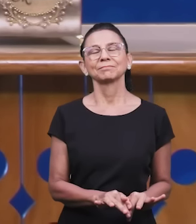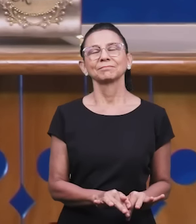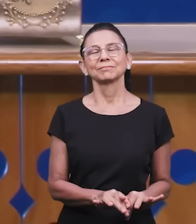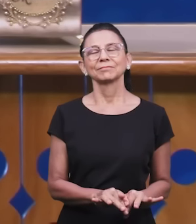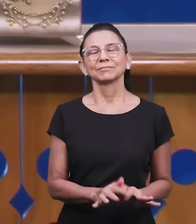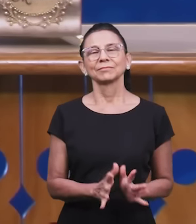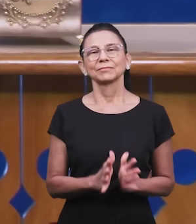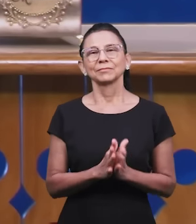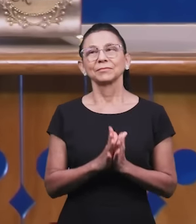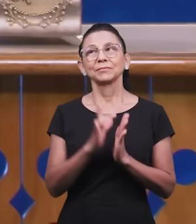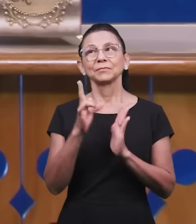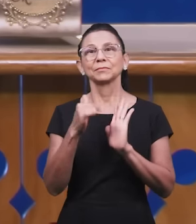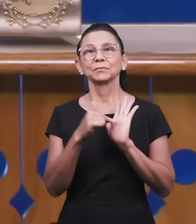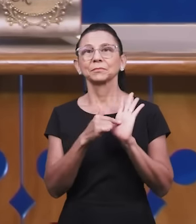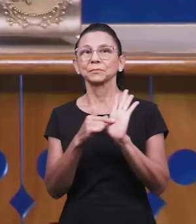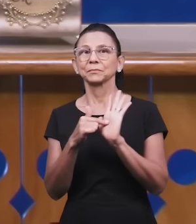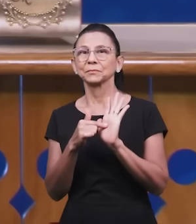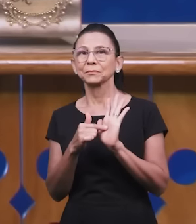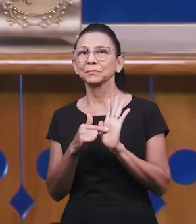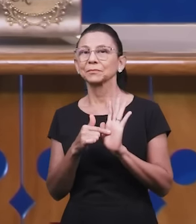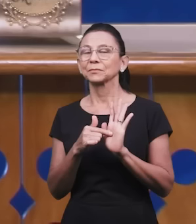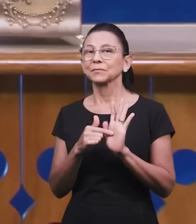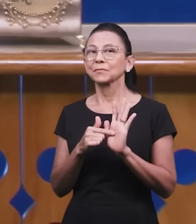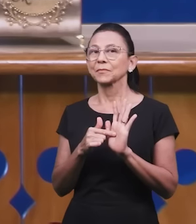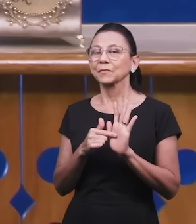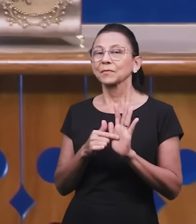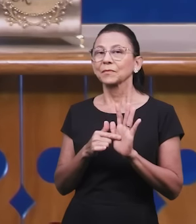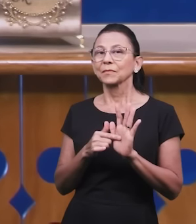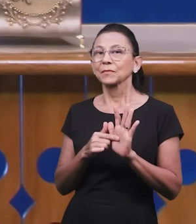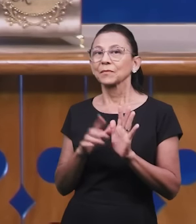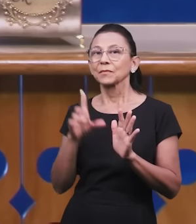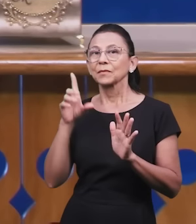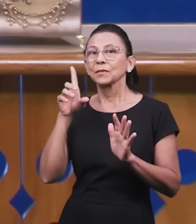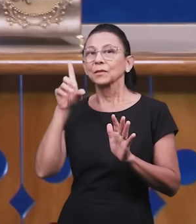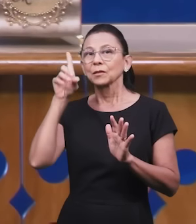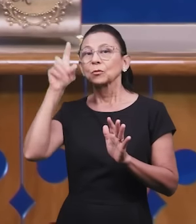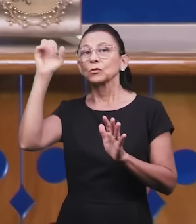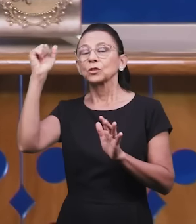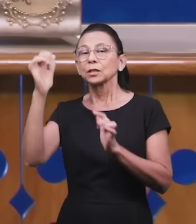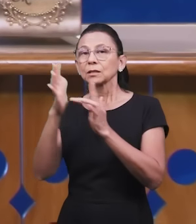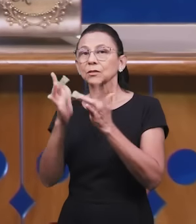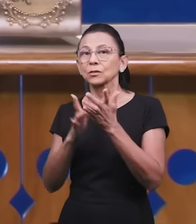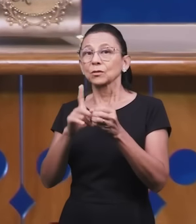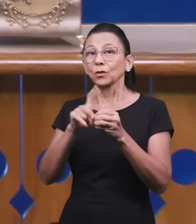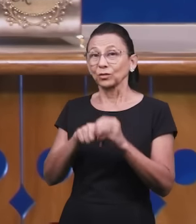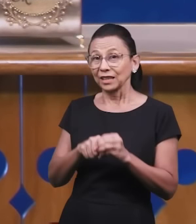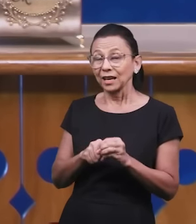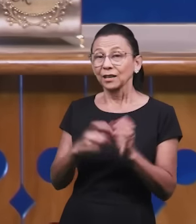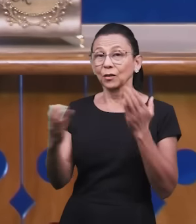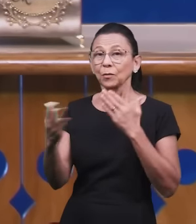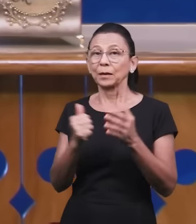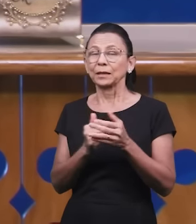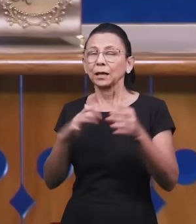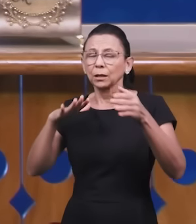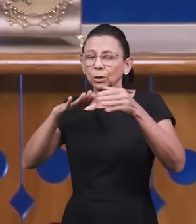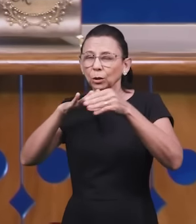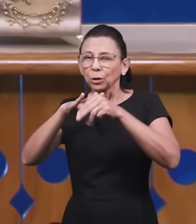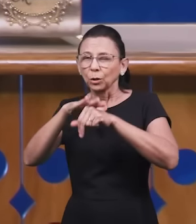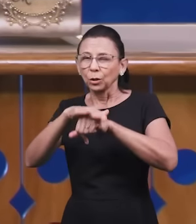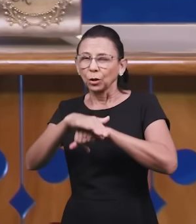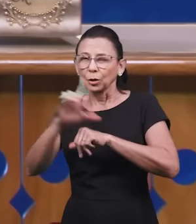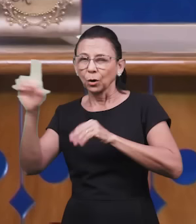A Bíblia diz assim: mas o dia do Senhor será como o ladrão de noite, em que os céus passarão